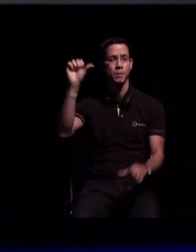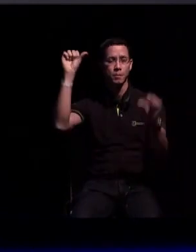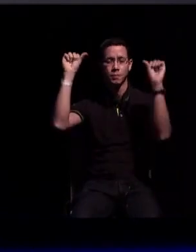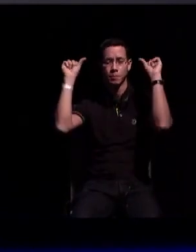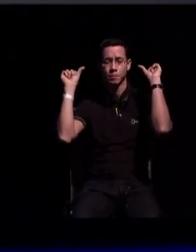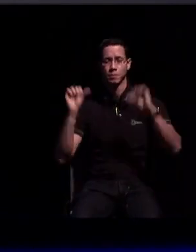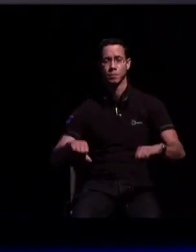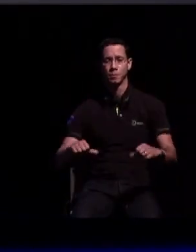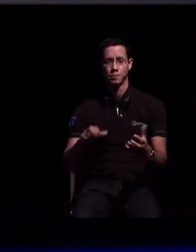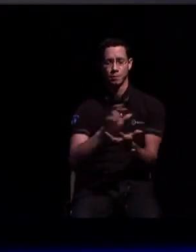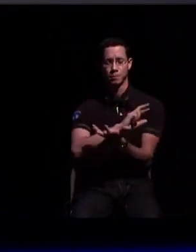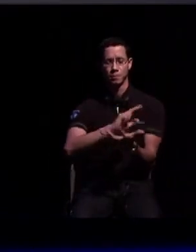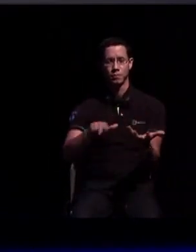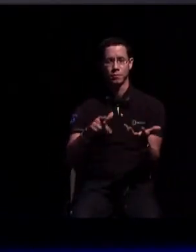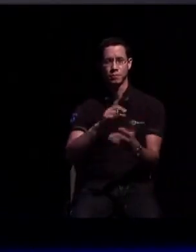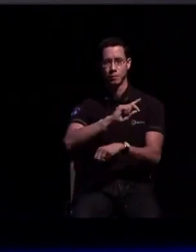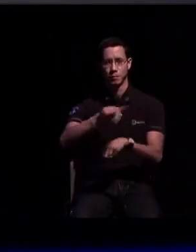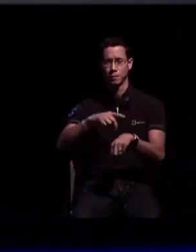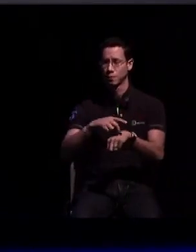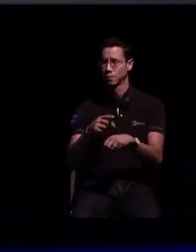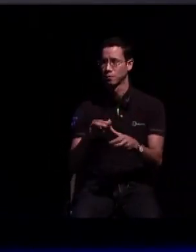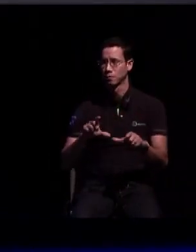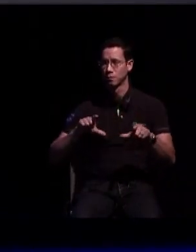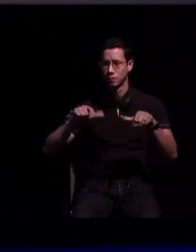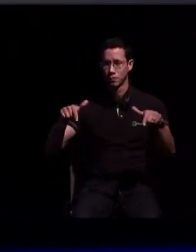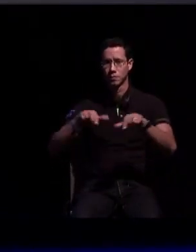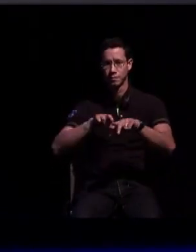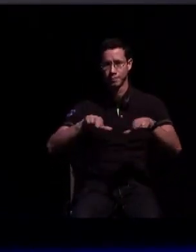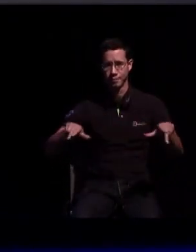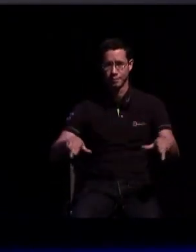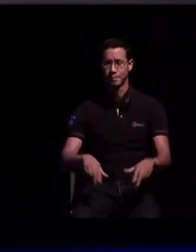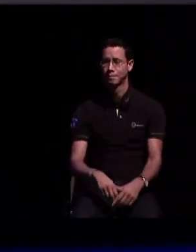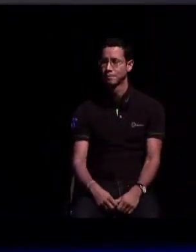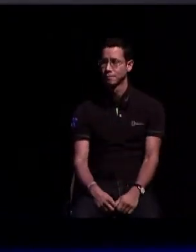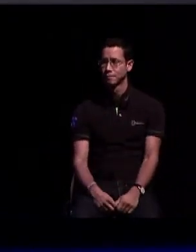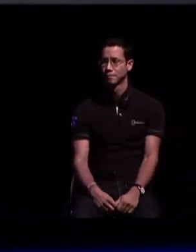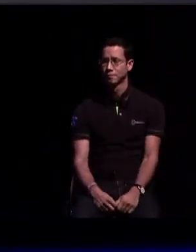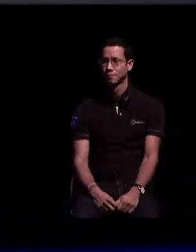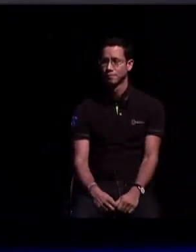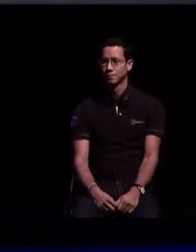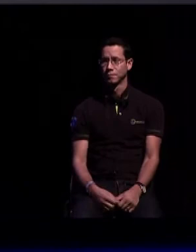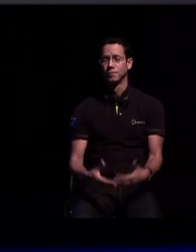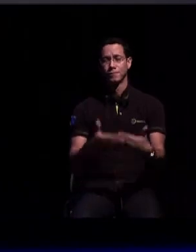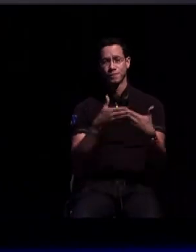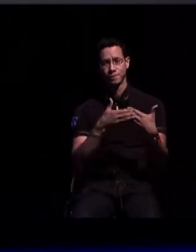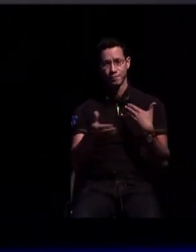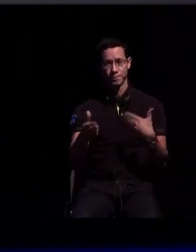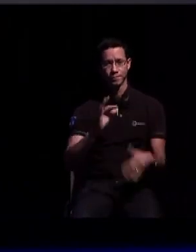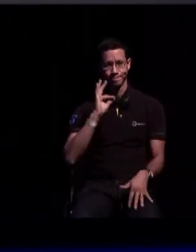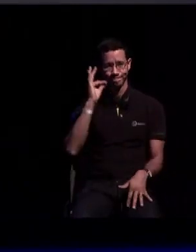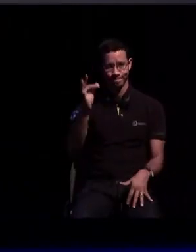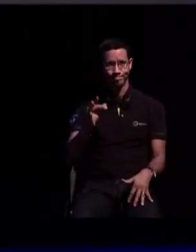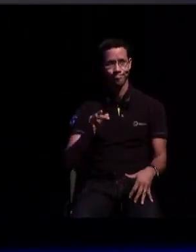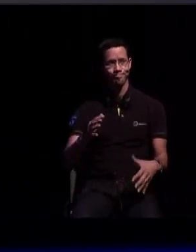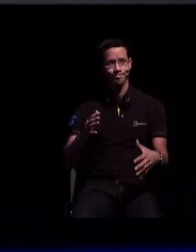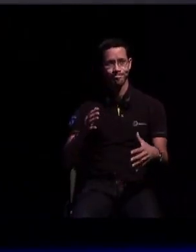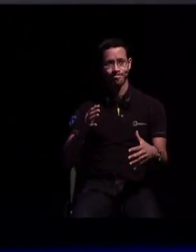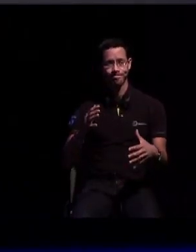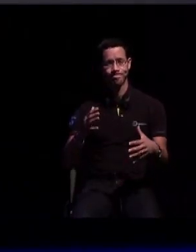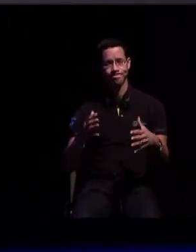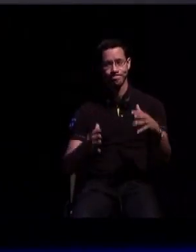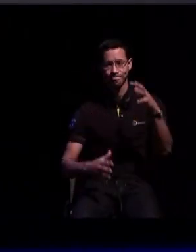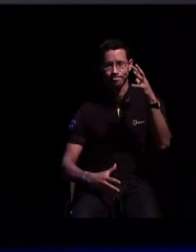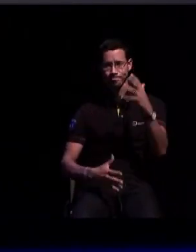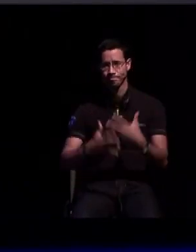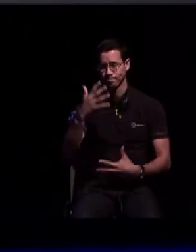As riquezas do país vendidas como ativos, etc., e coisas assim, vai comprometer o futuro, né? Vai